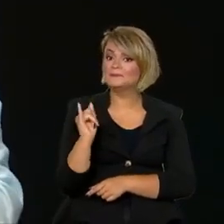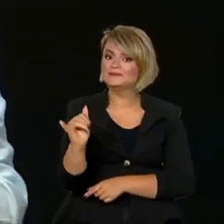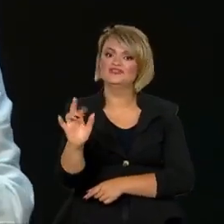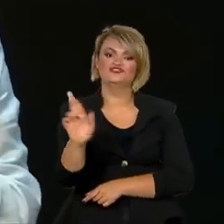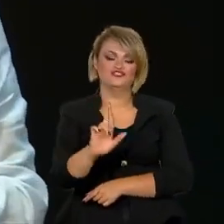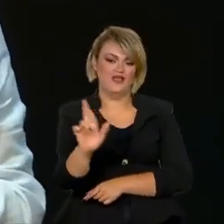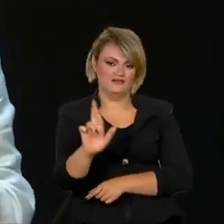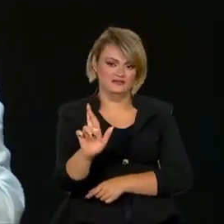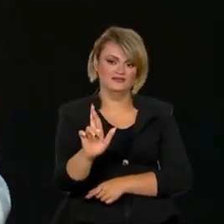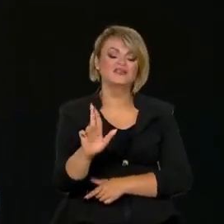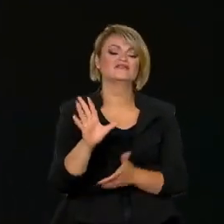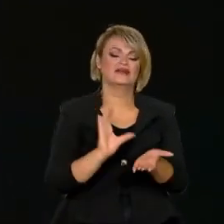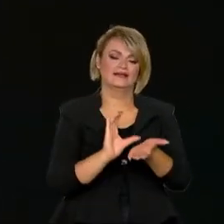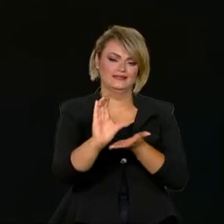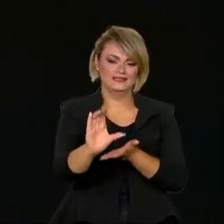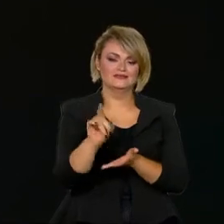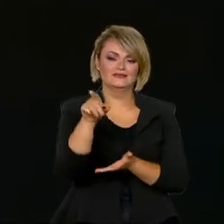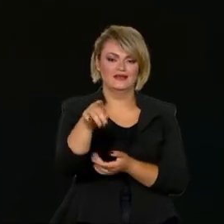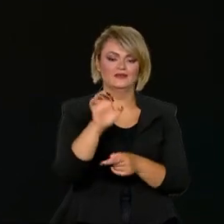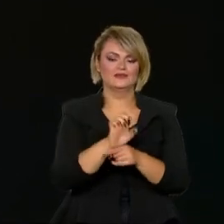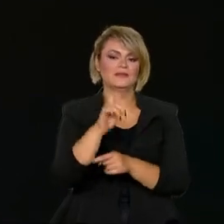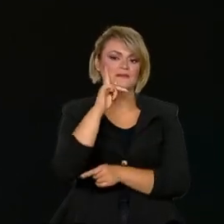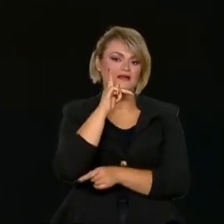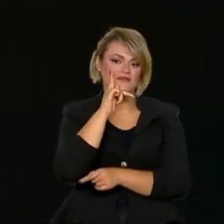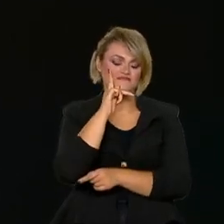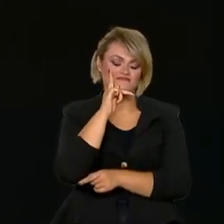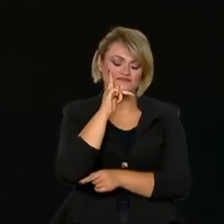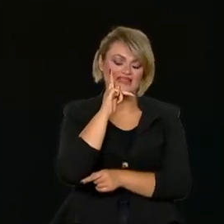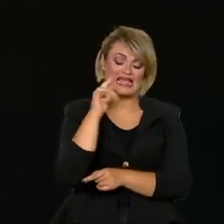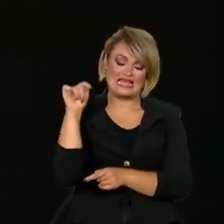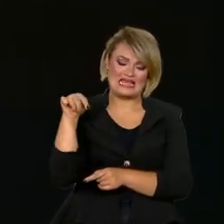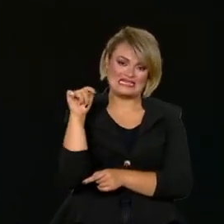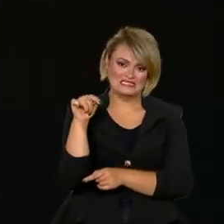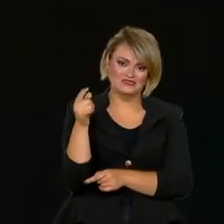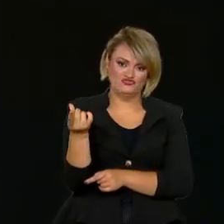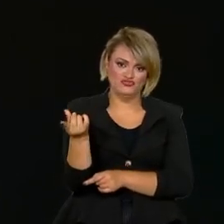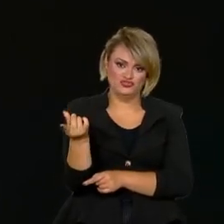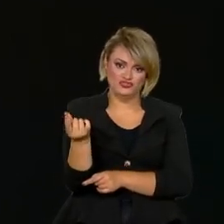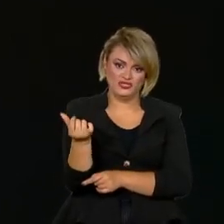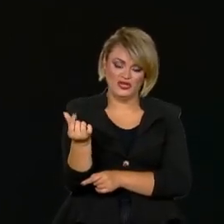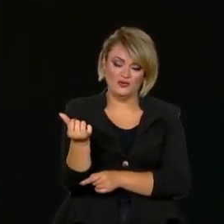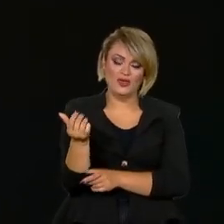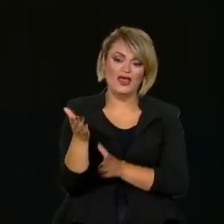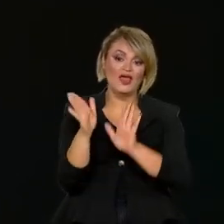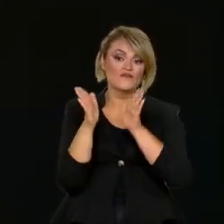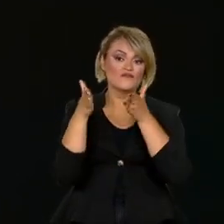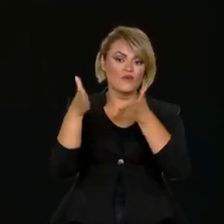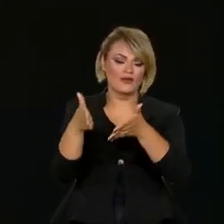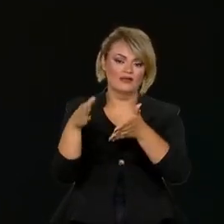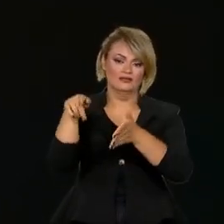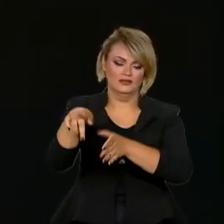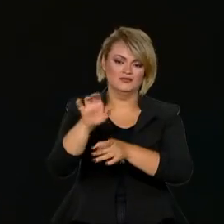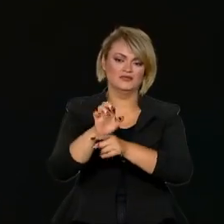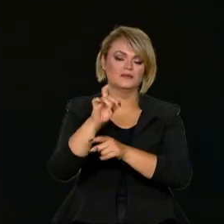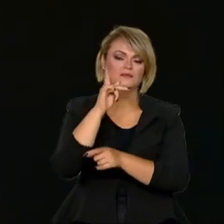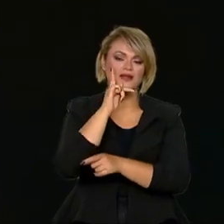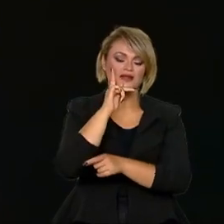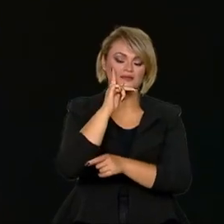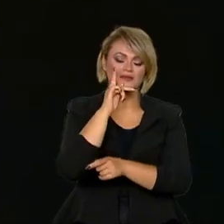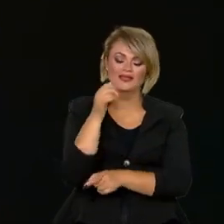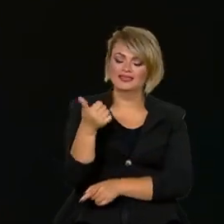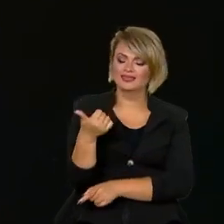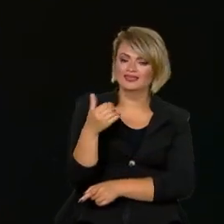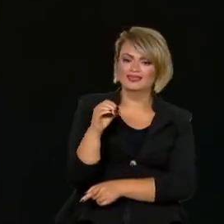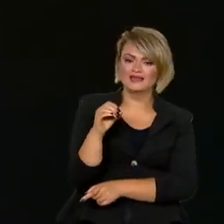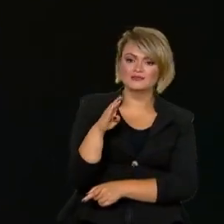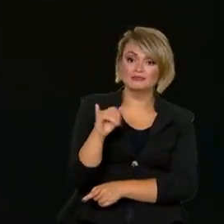reais previstos para o Estado da Paraíba. Desses, são exclusivos do Estado 10 bilhões e